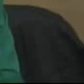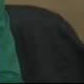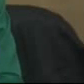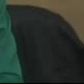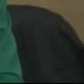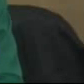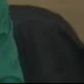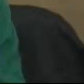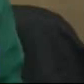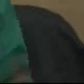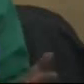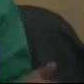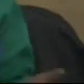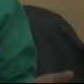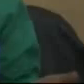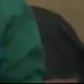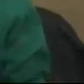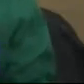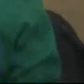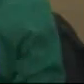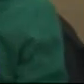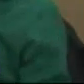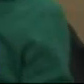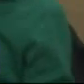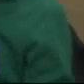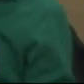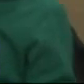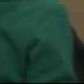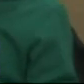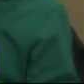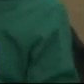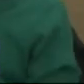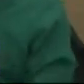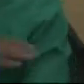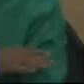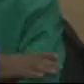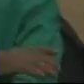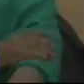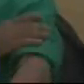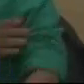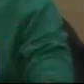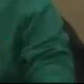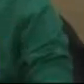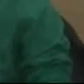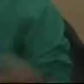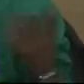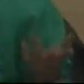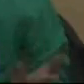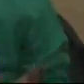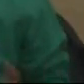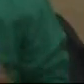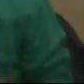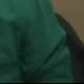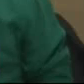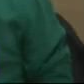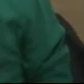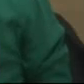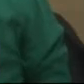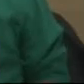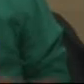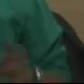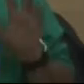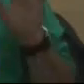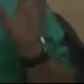né? E está em vigor, inclusive, o projeto Disque Árvore, que foi feito a partir de um requerimento meu aqui na Câmara. É um projeto que